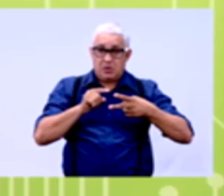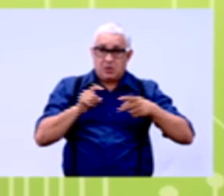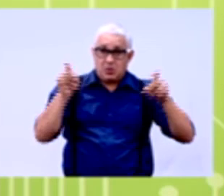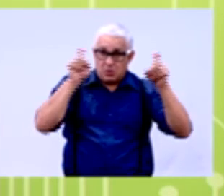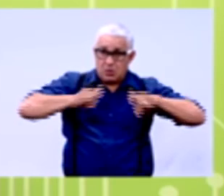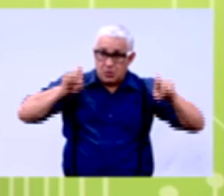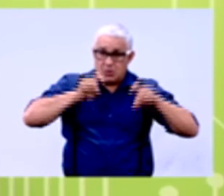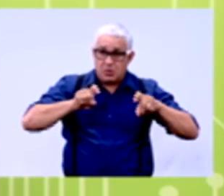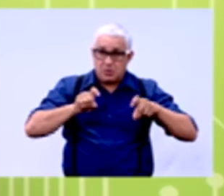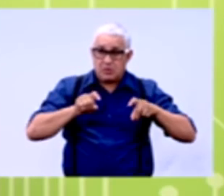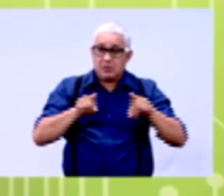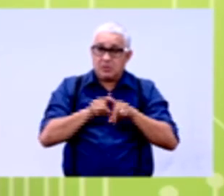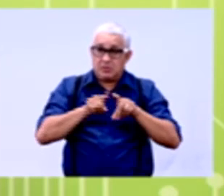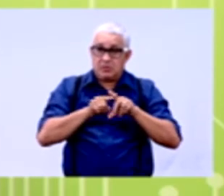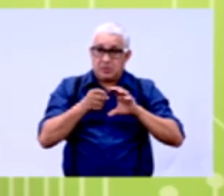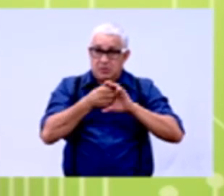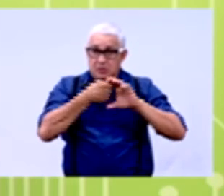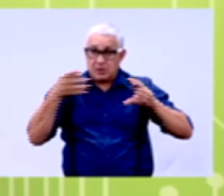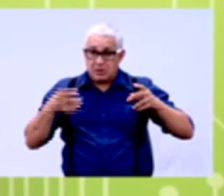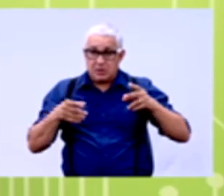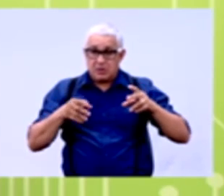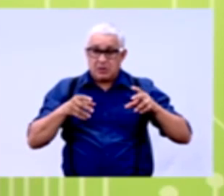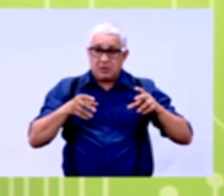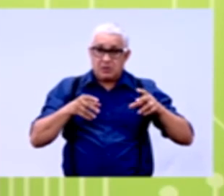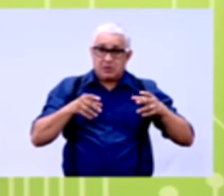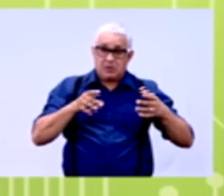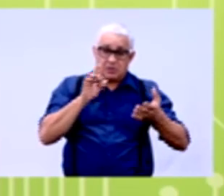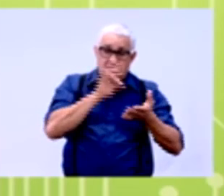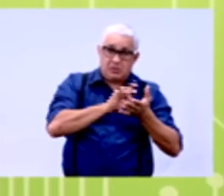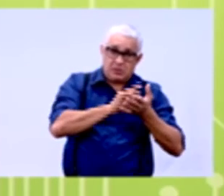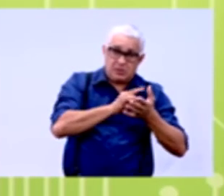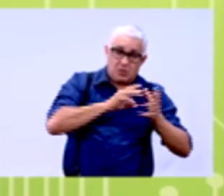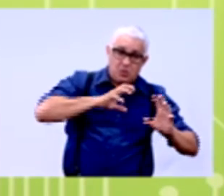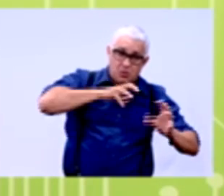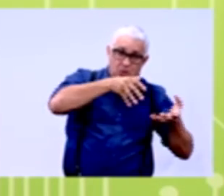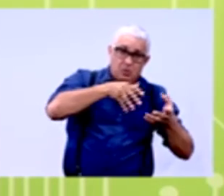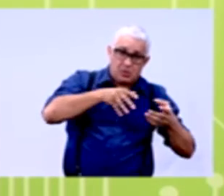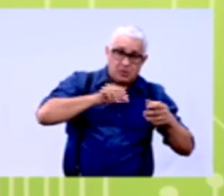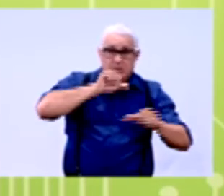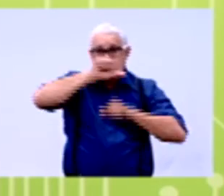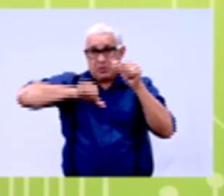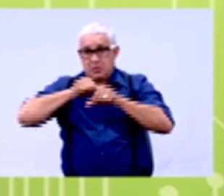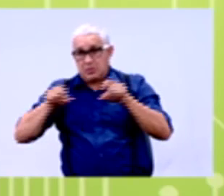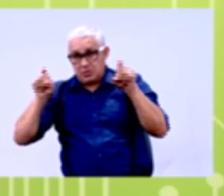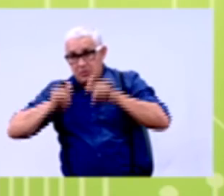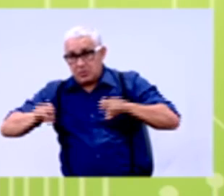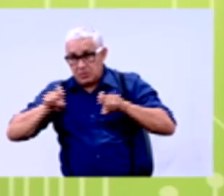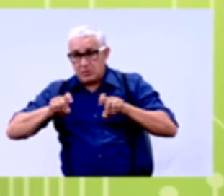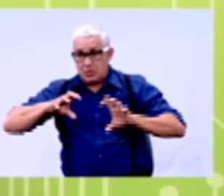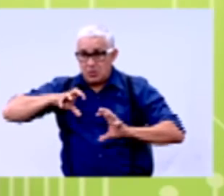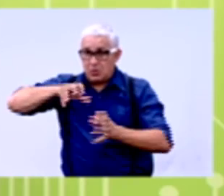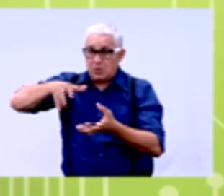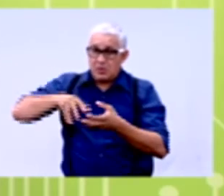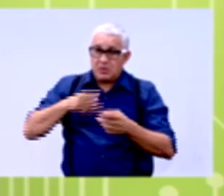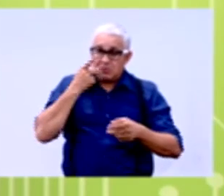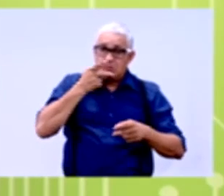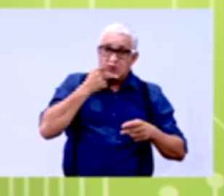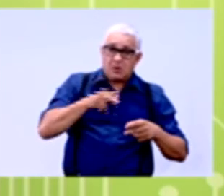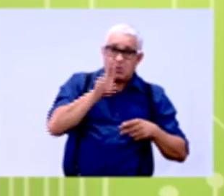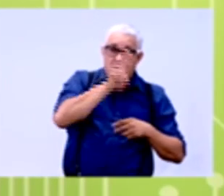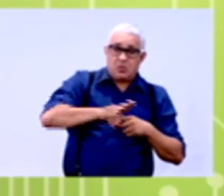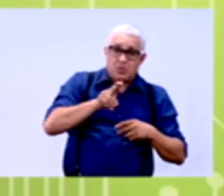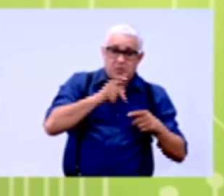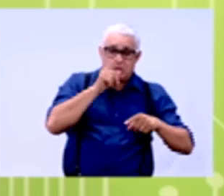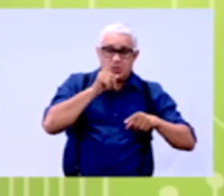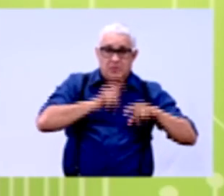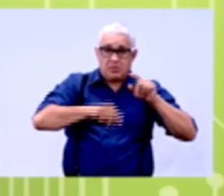trazemos características do mundo real para o mundo computacional. Então, quando falamos com o nosso usuário de